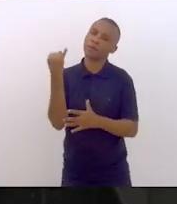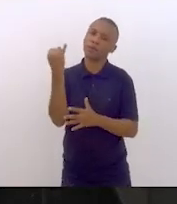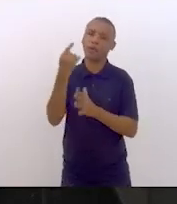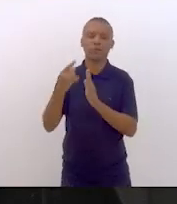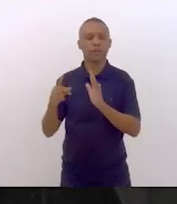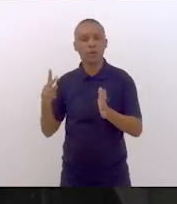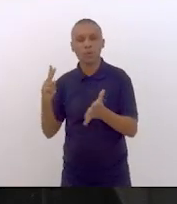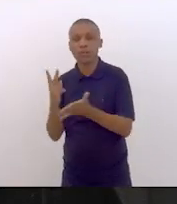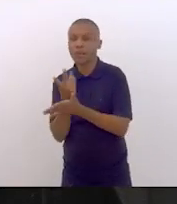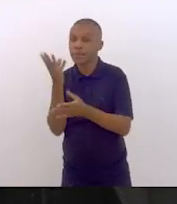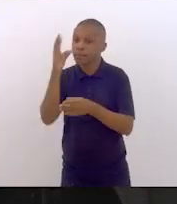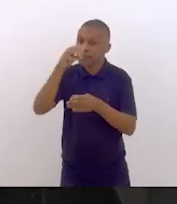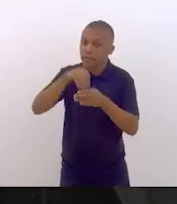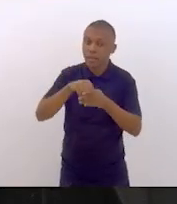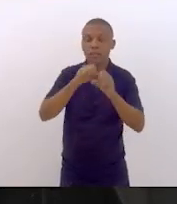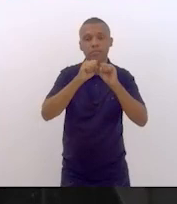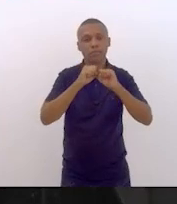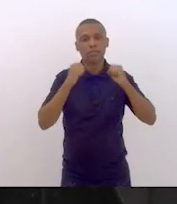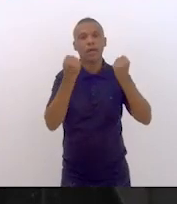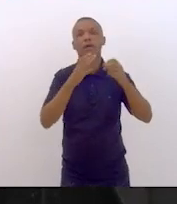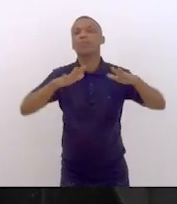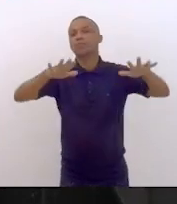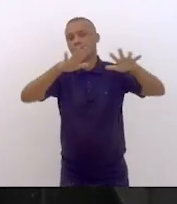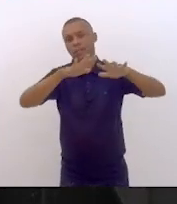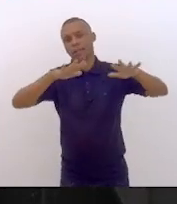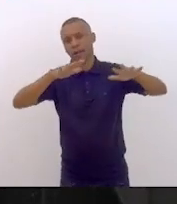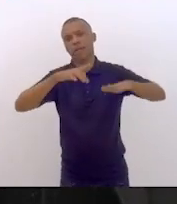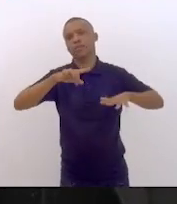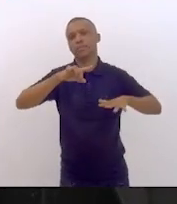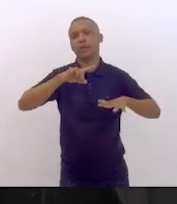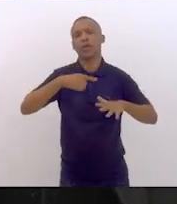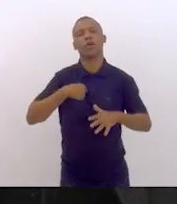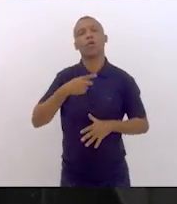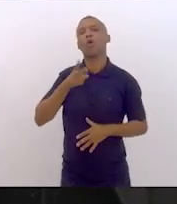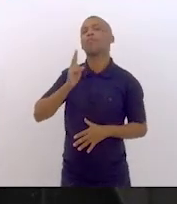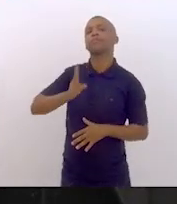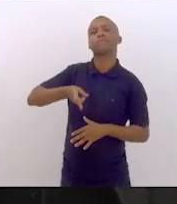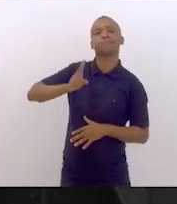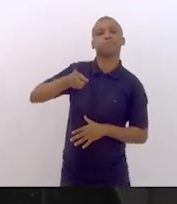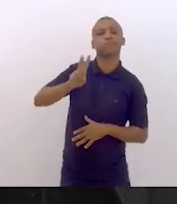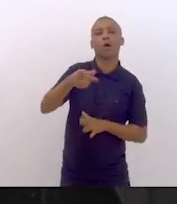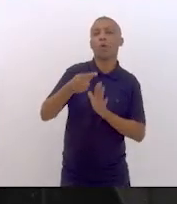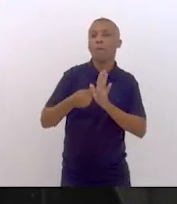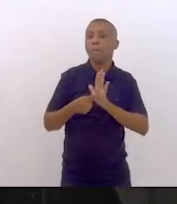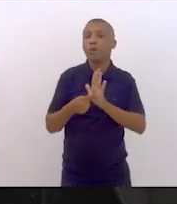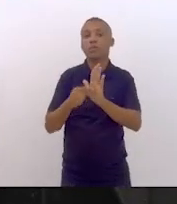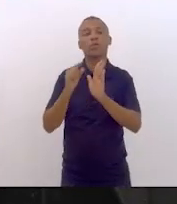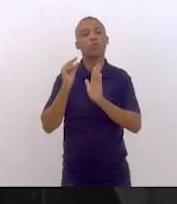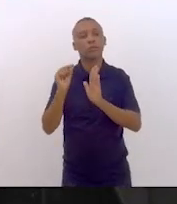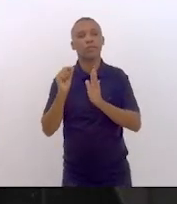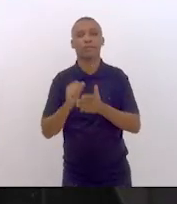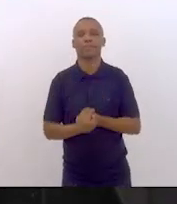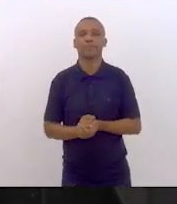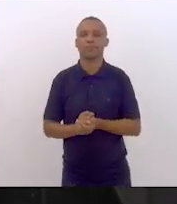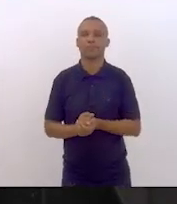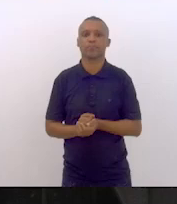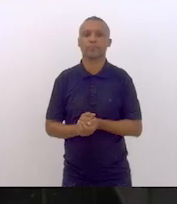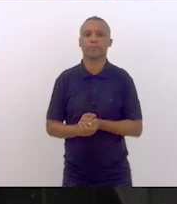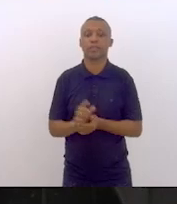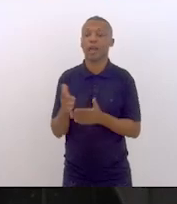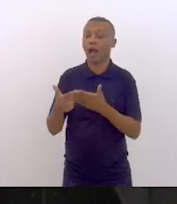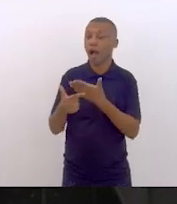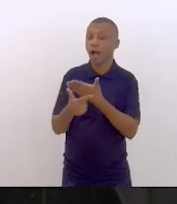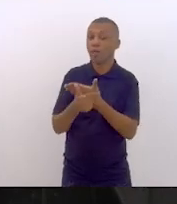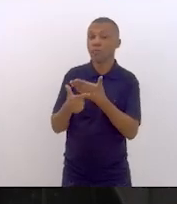acontece na nossa sociedade eu continuo destacando que a mais nobre das